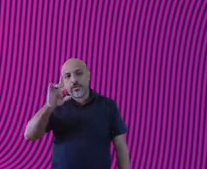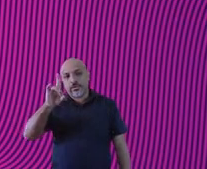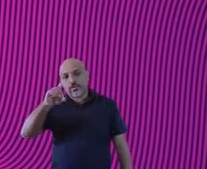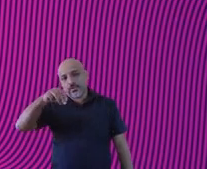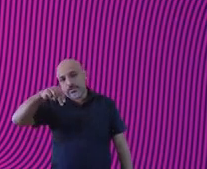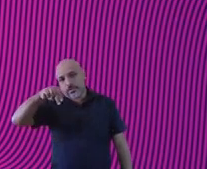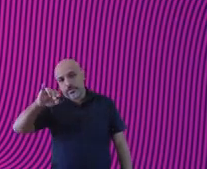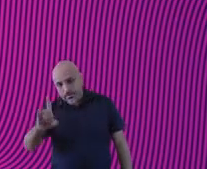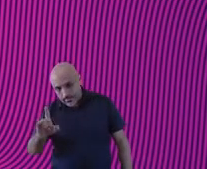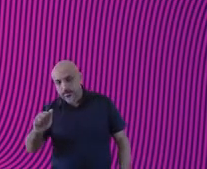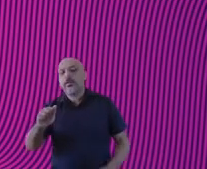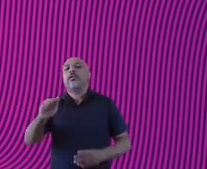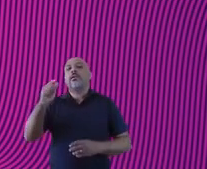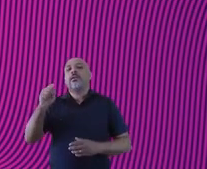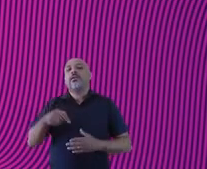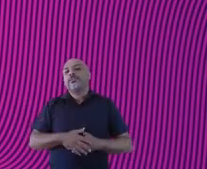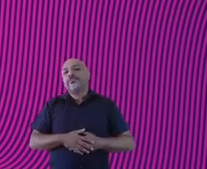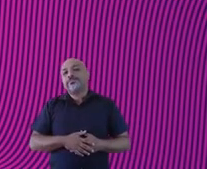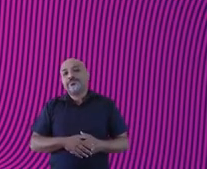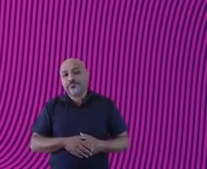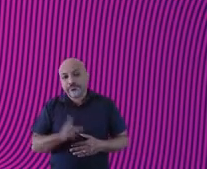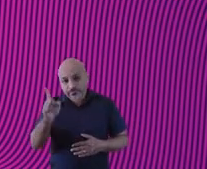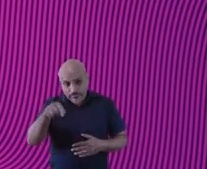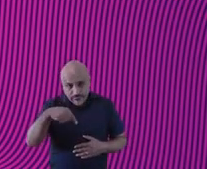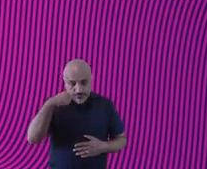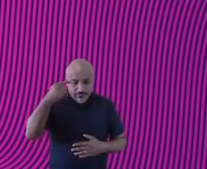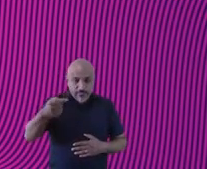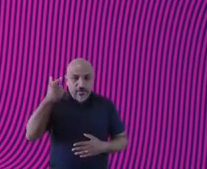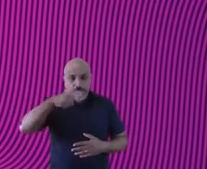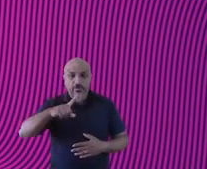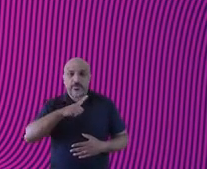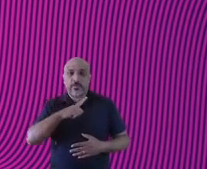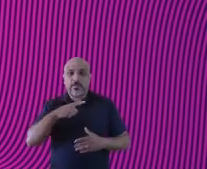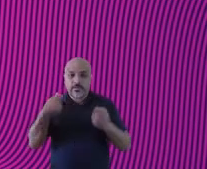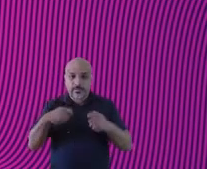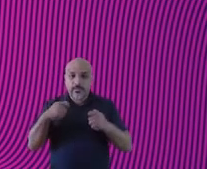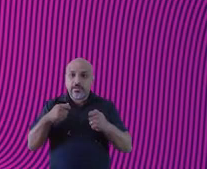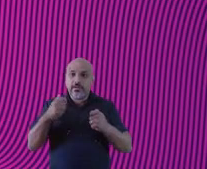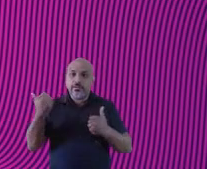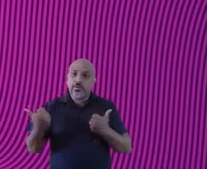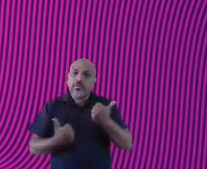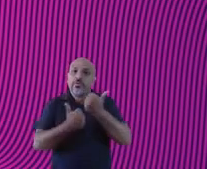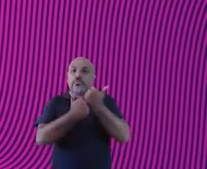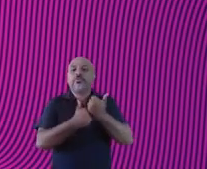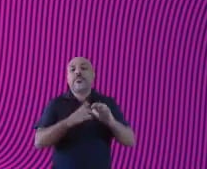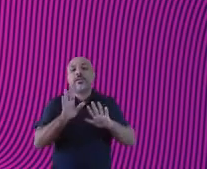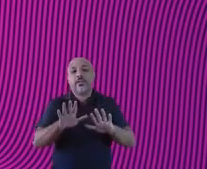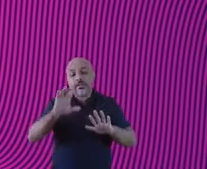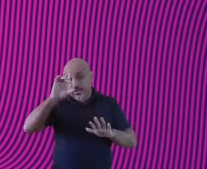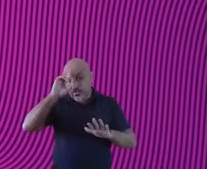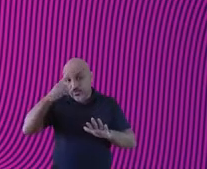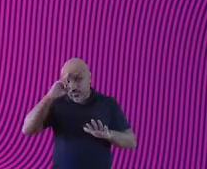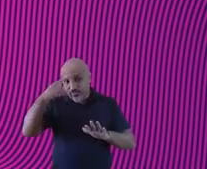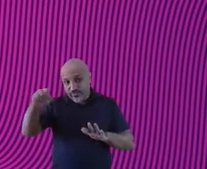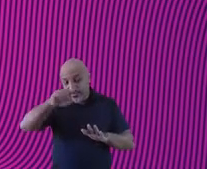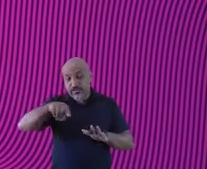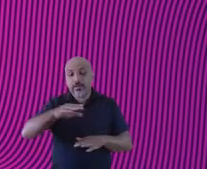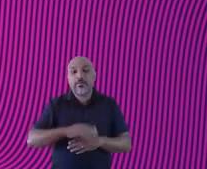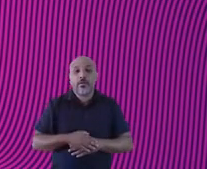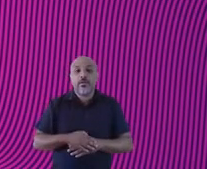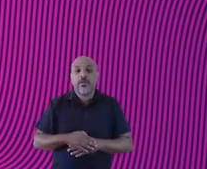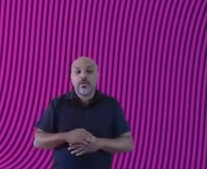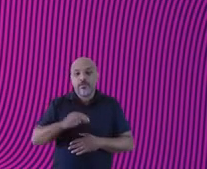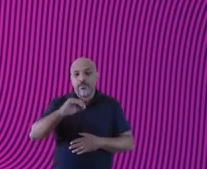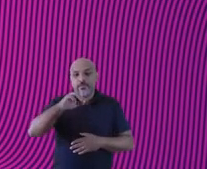Suzana. E ela evoluiu com neurotoxicidade, a gente acabou suspendendo. E na dúvida, aí já tinha lenalidomida, ficou na dúvida se a